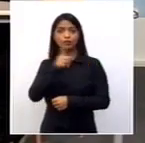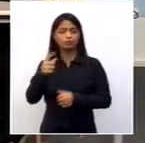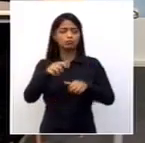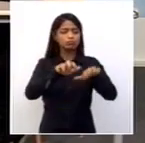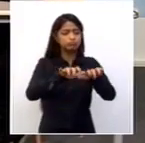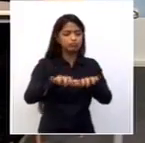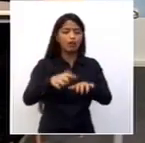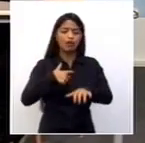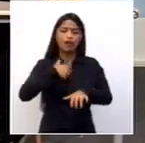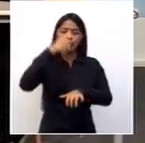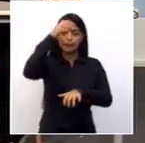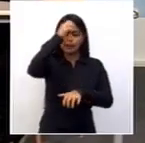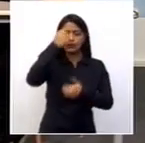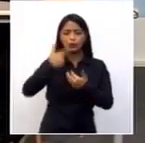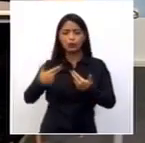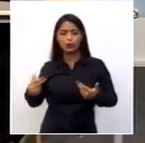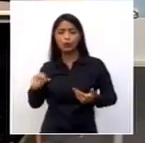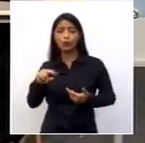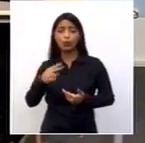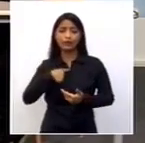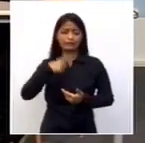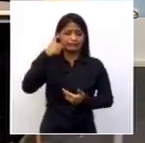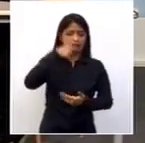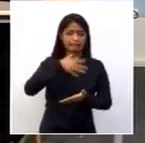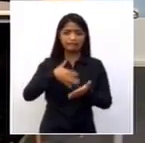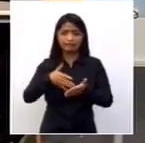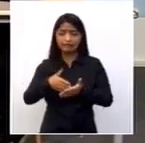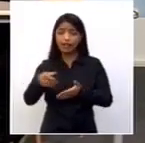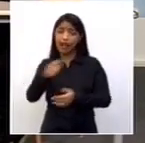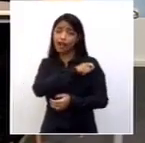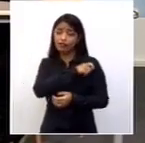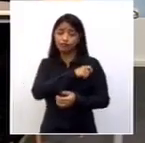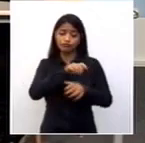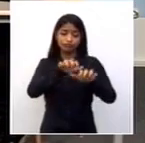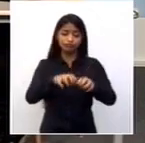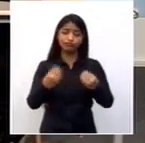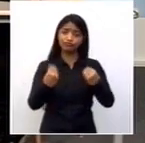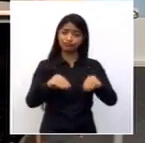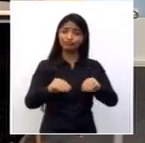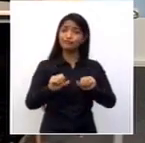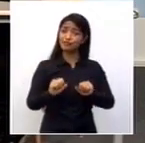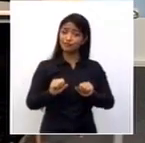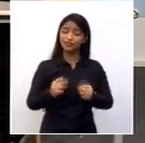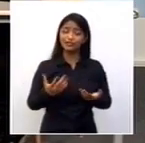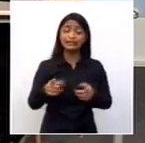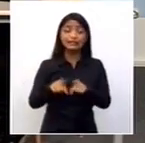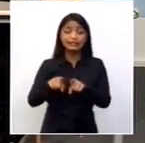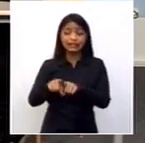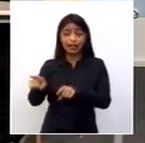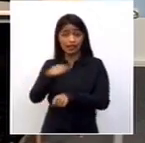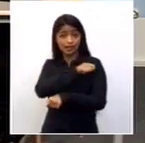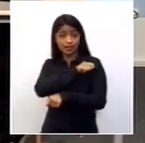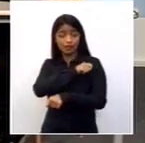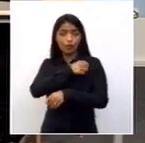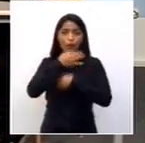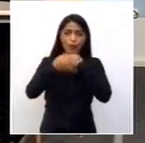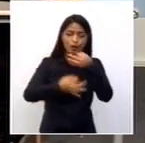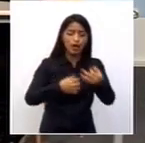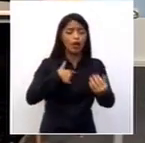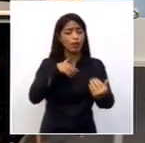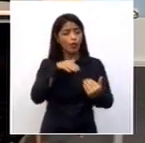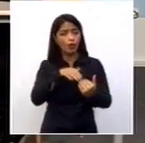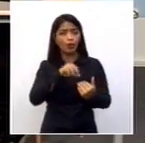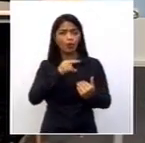aprendeu, as suas dificuldades, e é legal que por ela ser colaborativa, os alunos podem fazer comentários, se concordam, se discordam